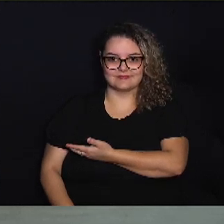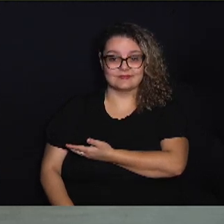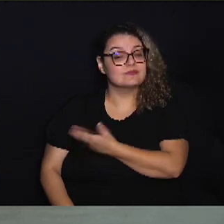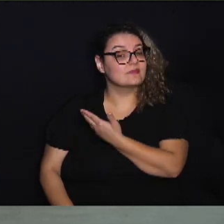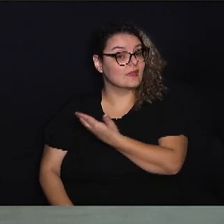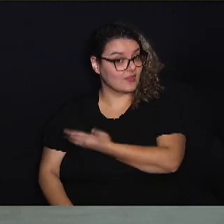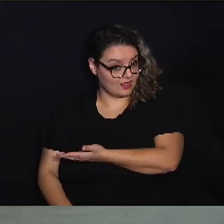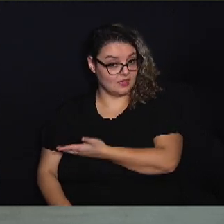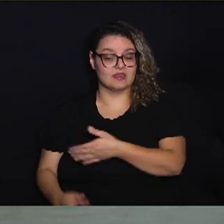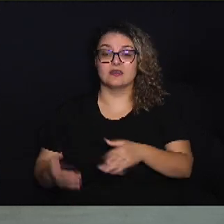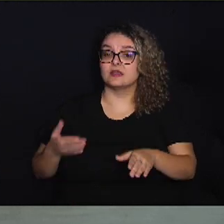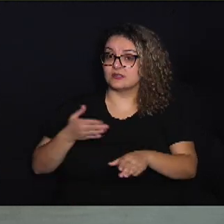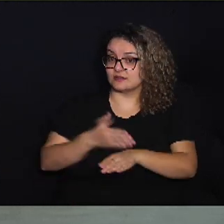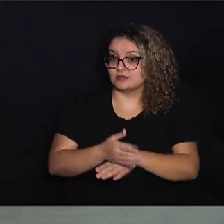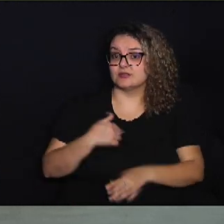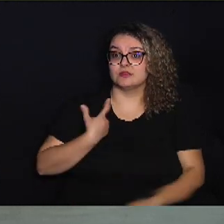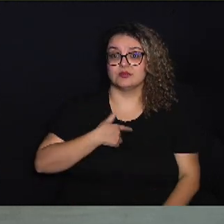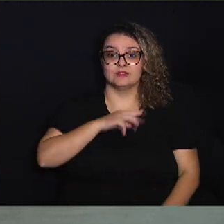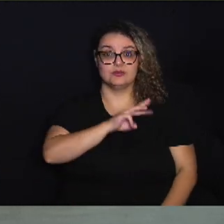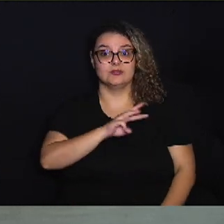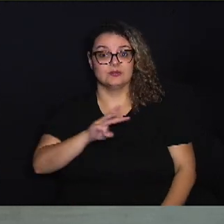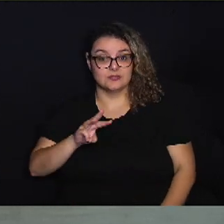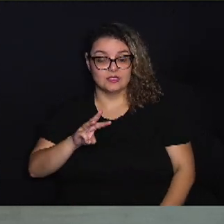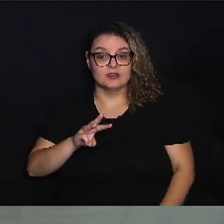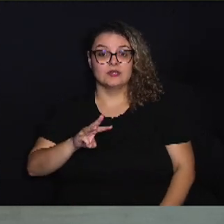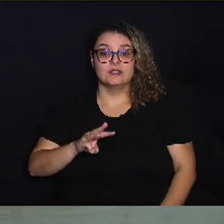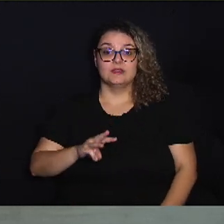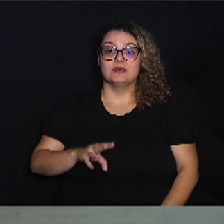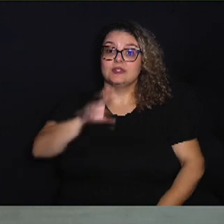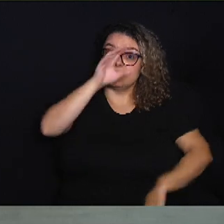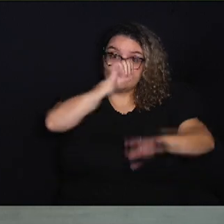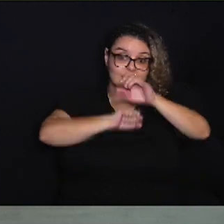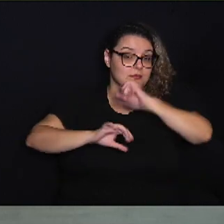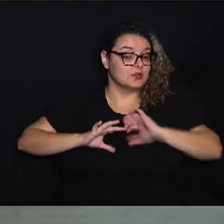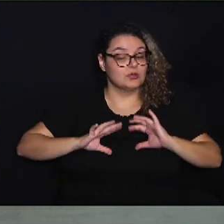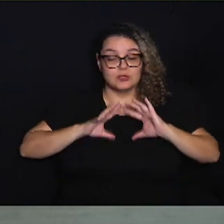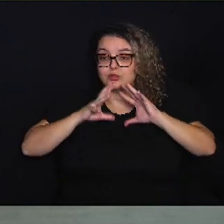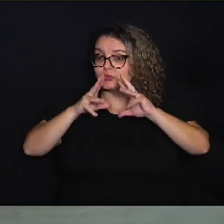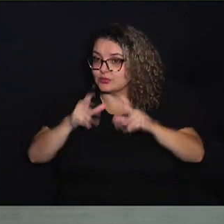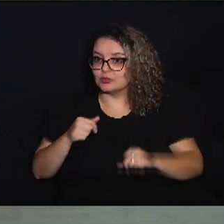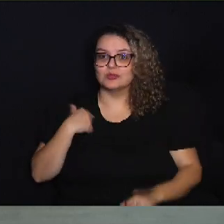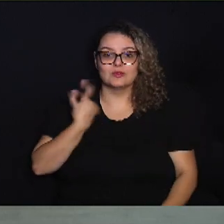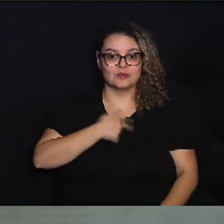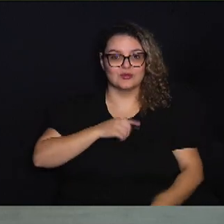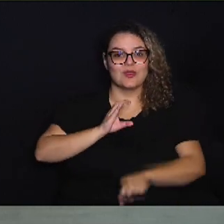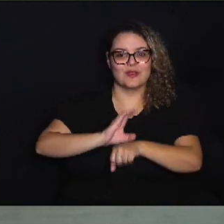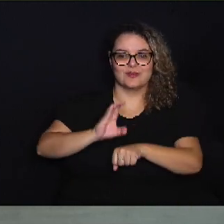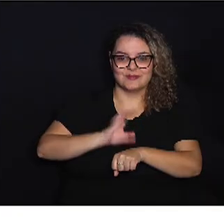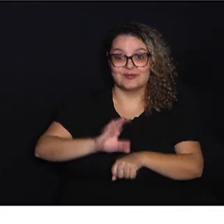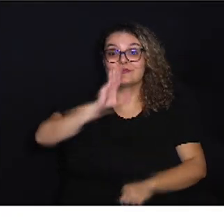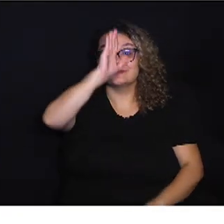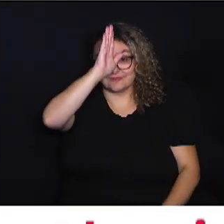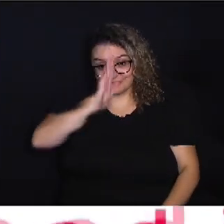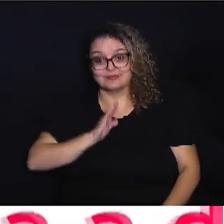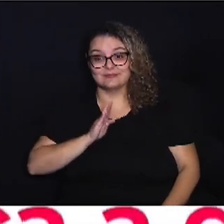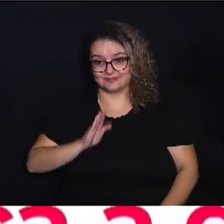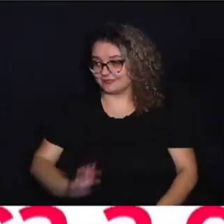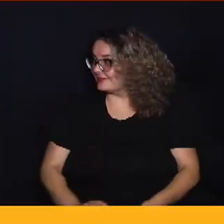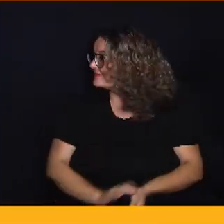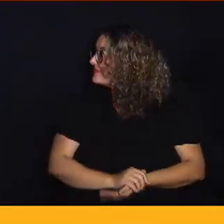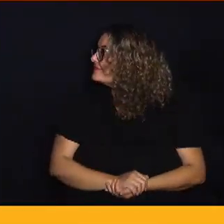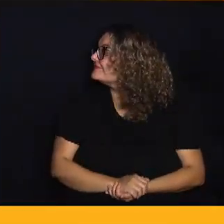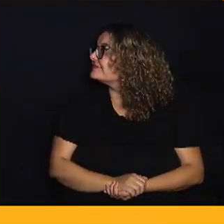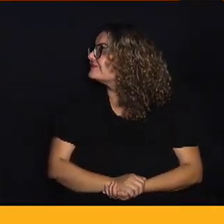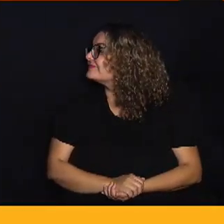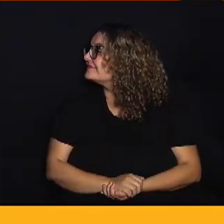Você vai acessar a nossa plataforma e vai aprender tudo isso nos nossos cursos gratuitos.